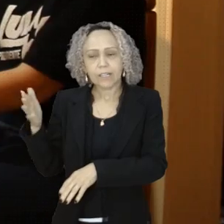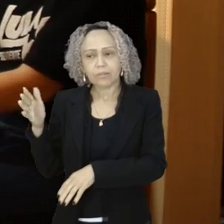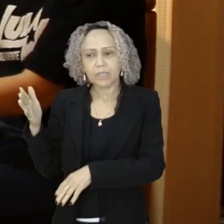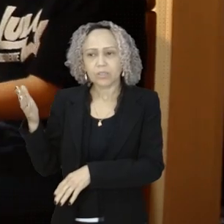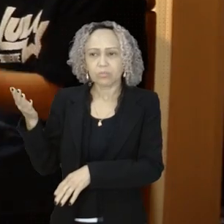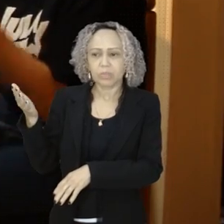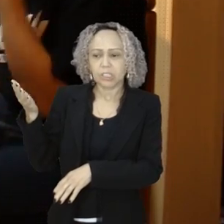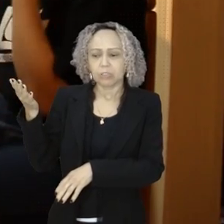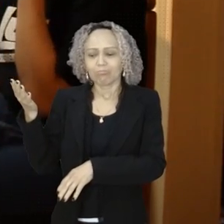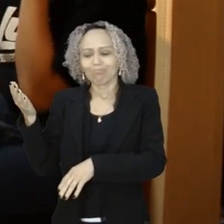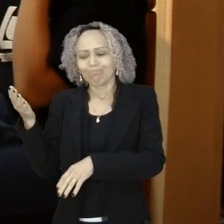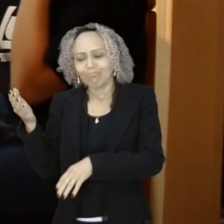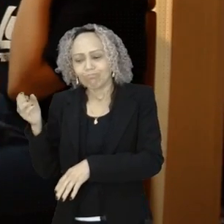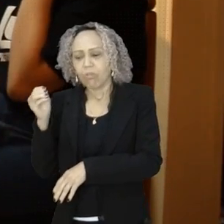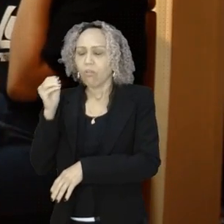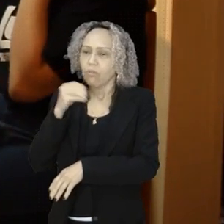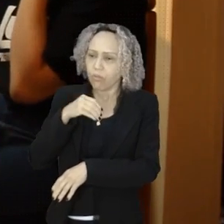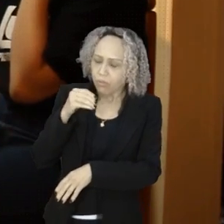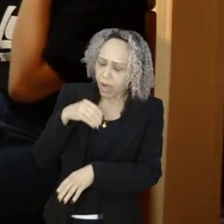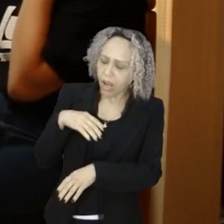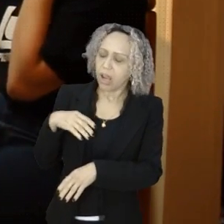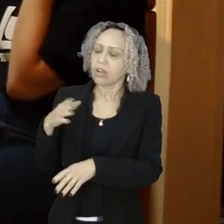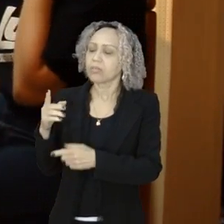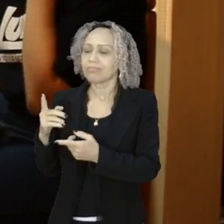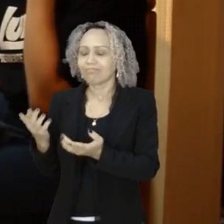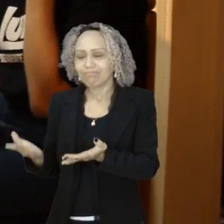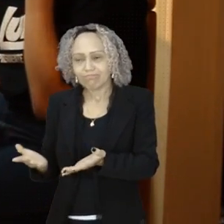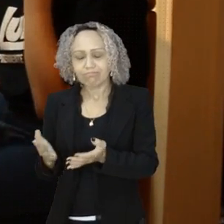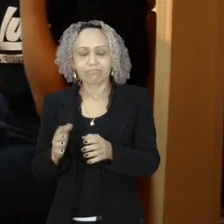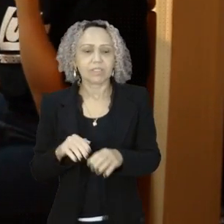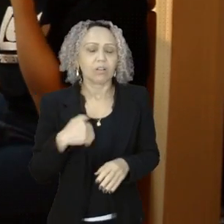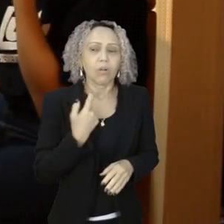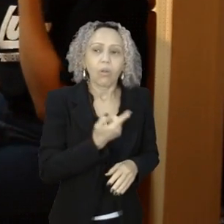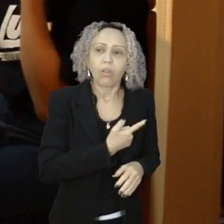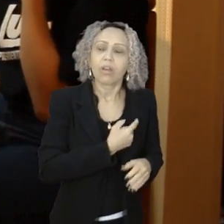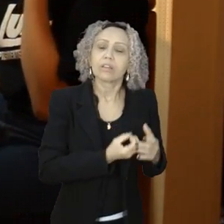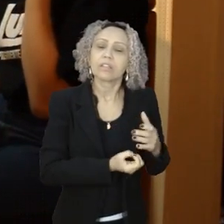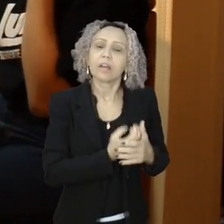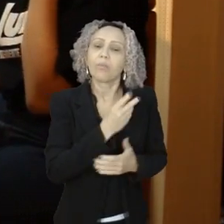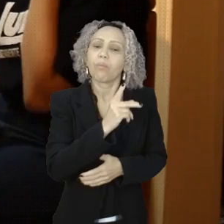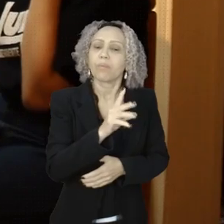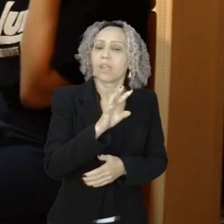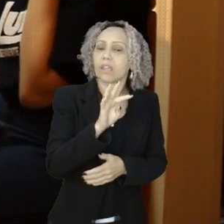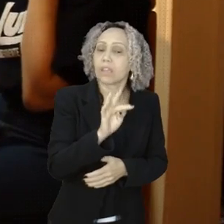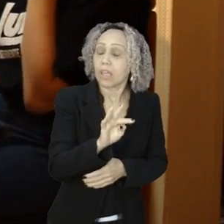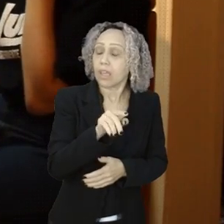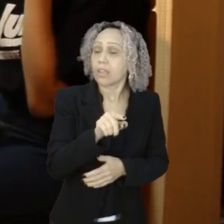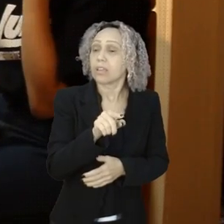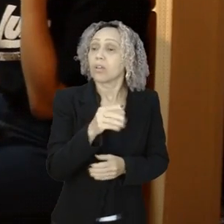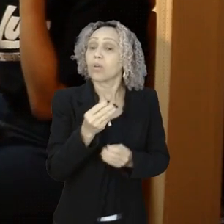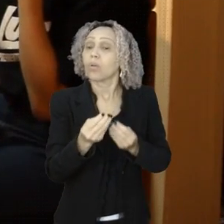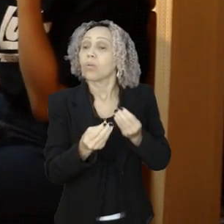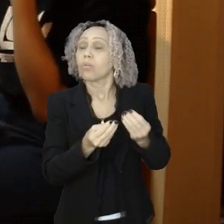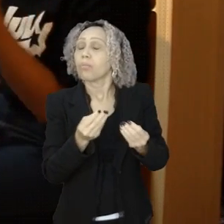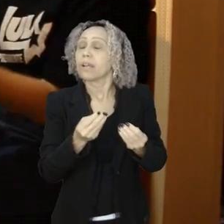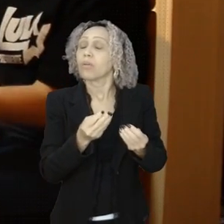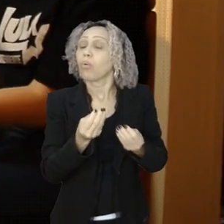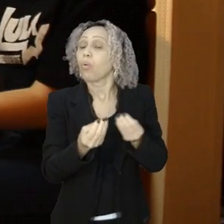as regras, o PT, para se legitimar, para se legalizar, tinha que ter, no mínimo,